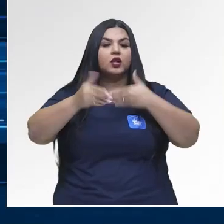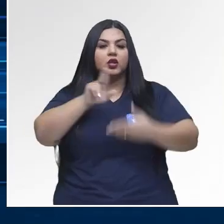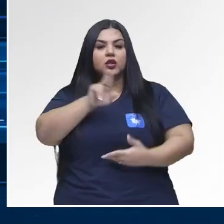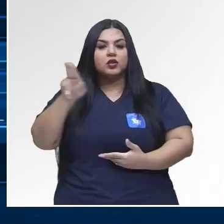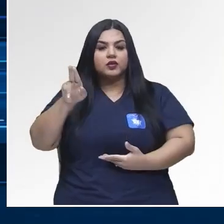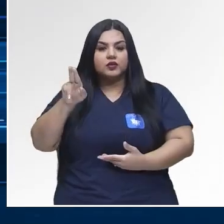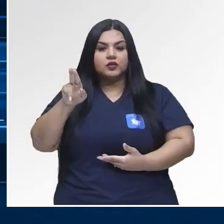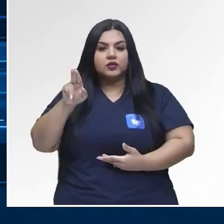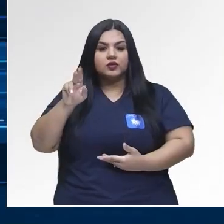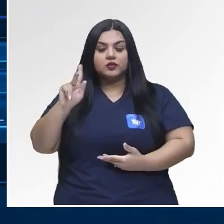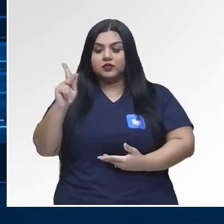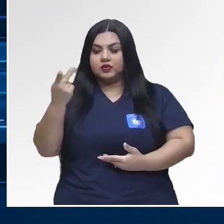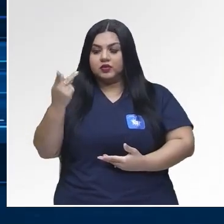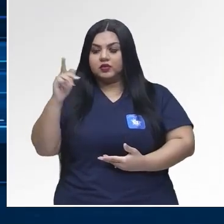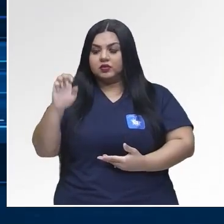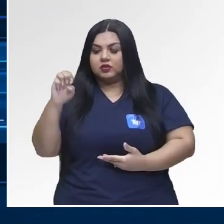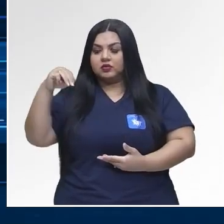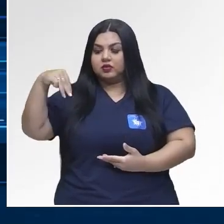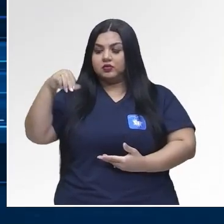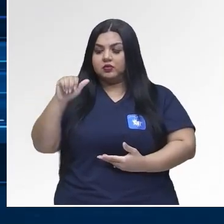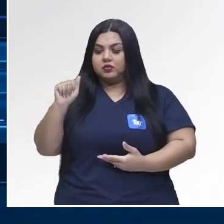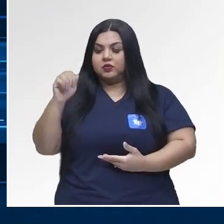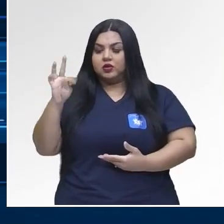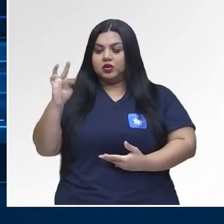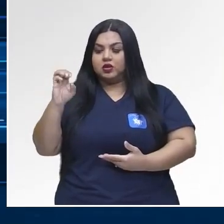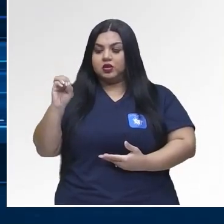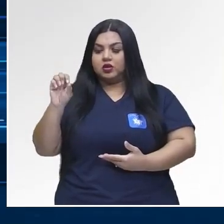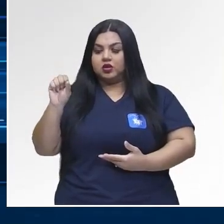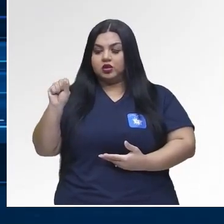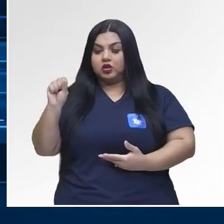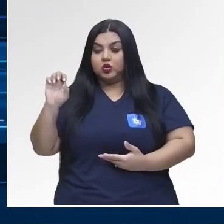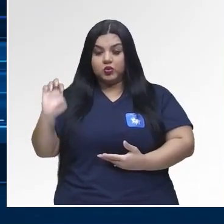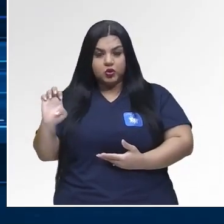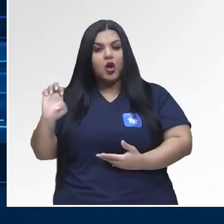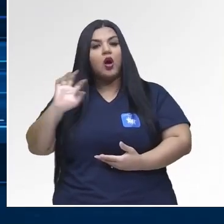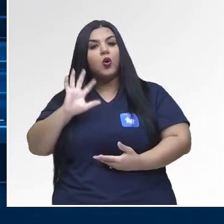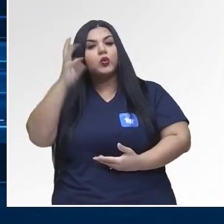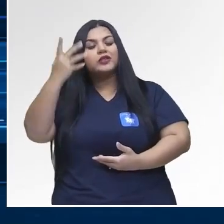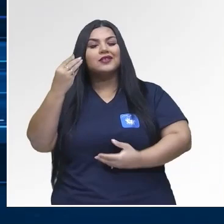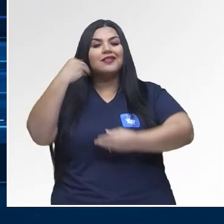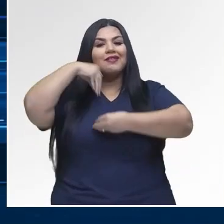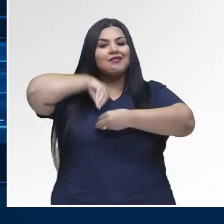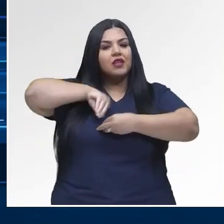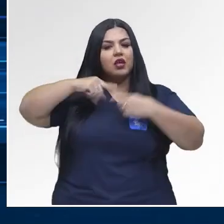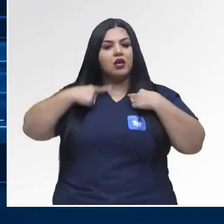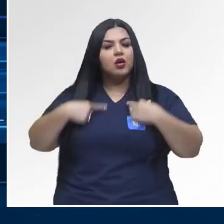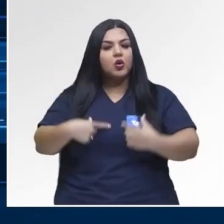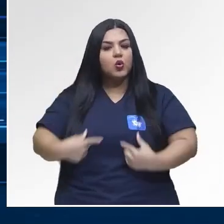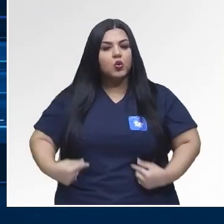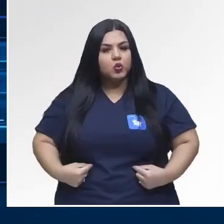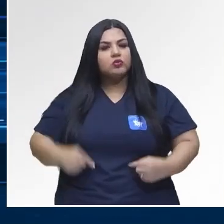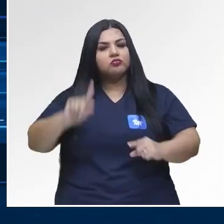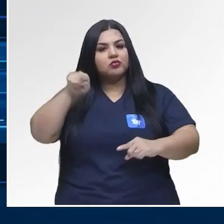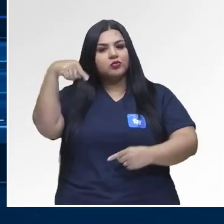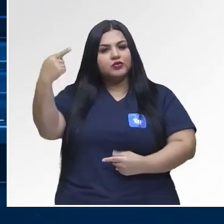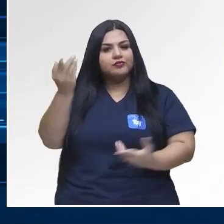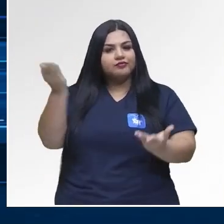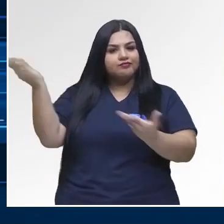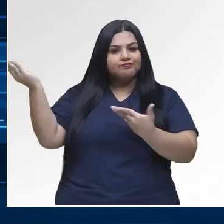de hematose. Então, a hematose acontece dentro dos pulmões, como a gente pode observar na nossa próxima